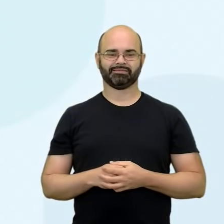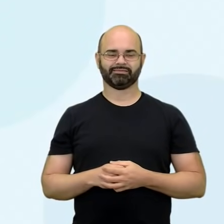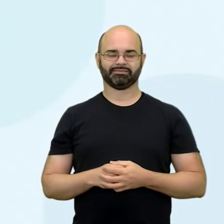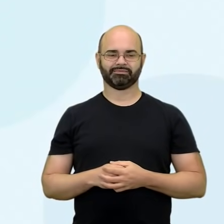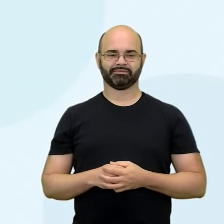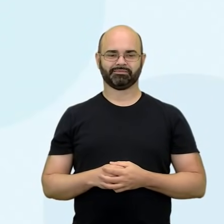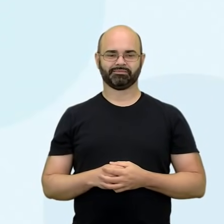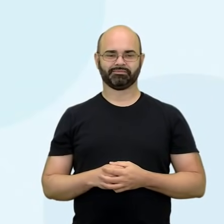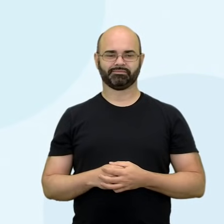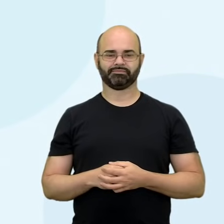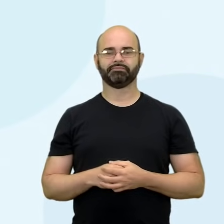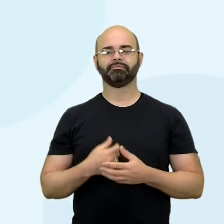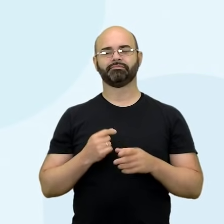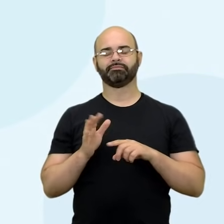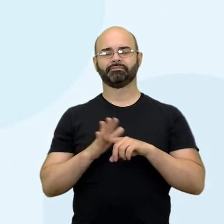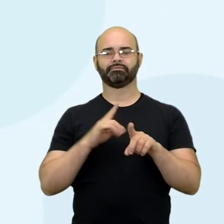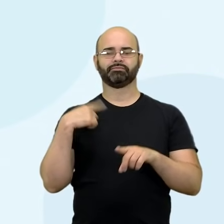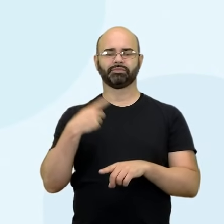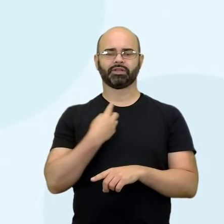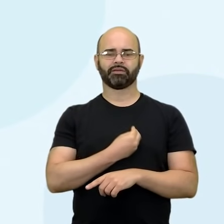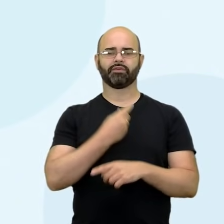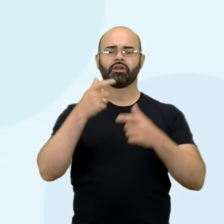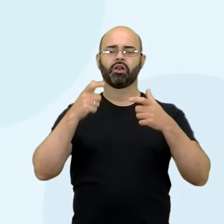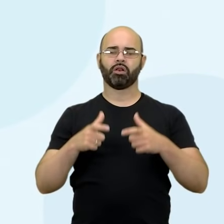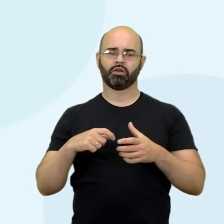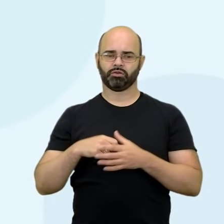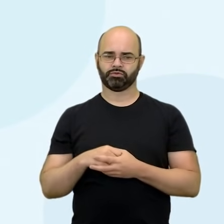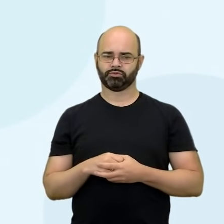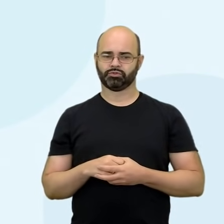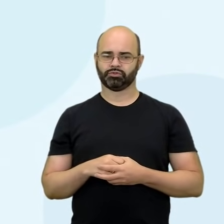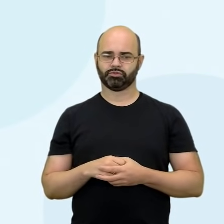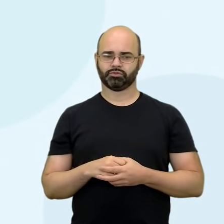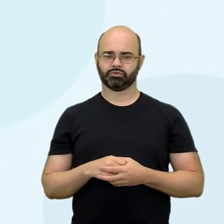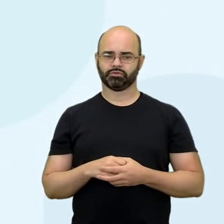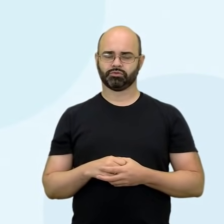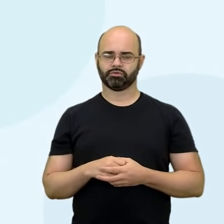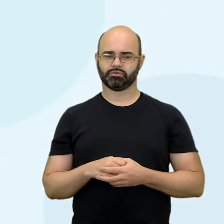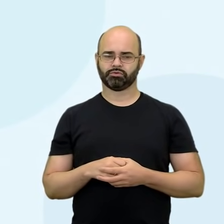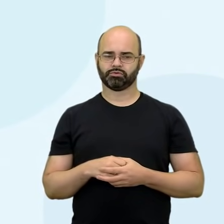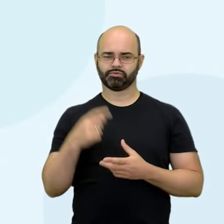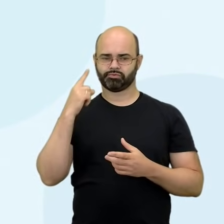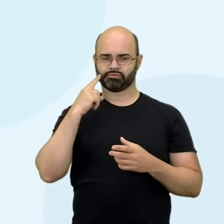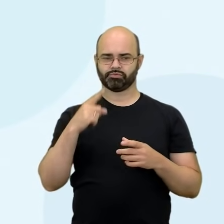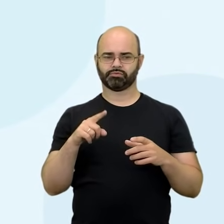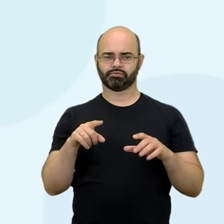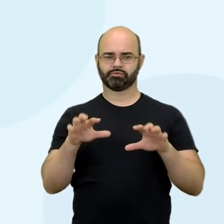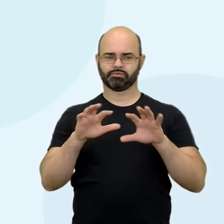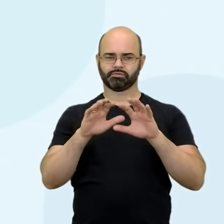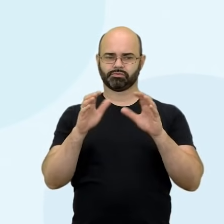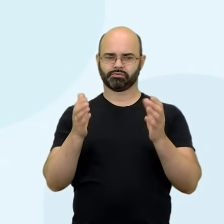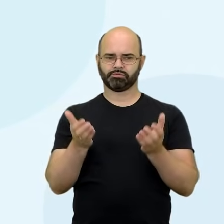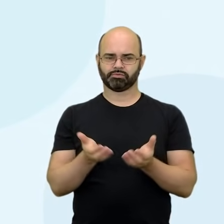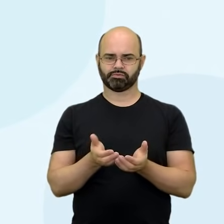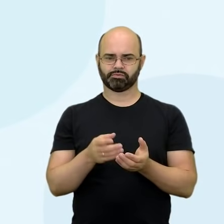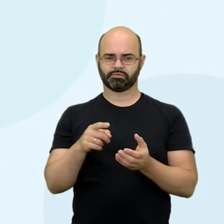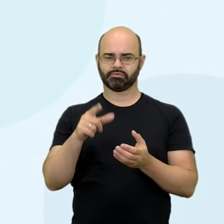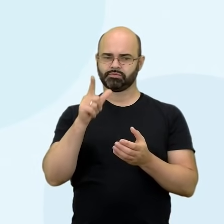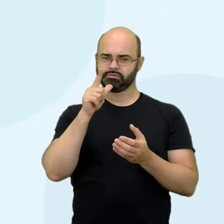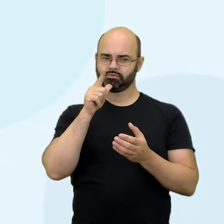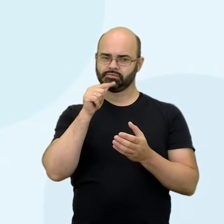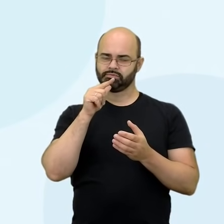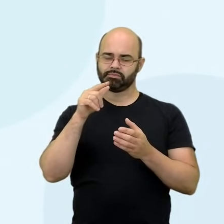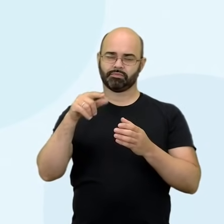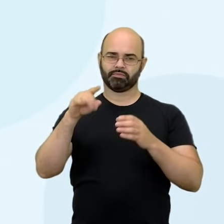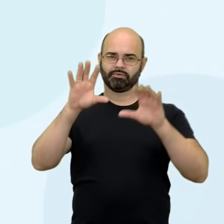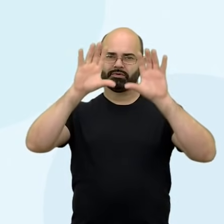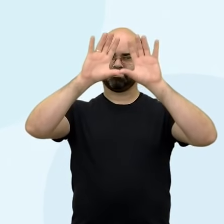a pergunta é onde vivemos se você acha que a gente vive assim ó na superfície da terra mas mergulhado